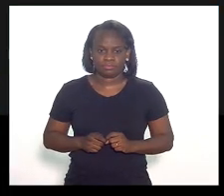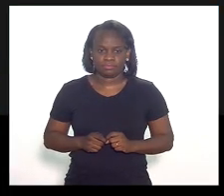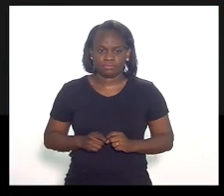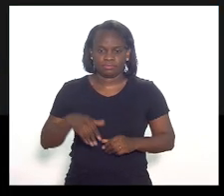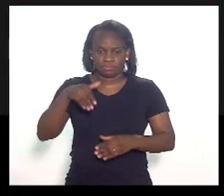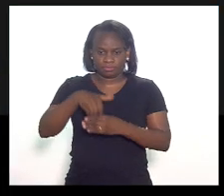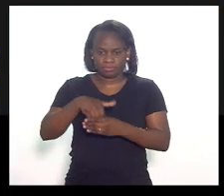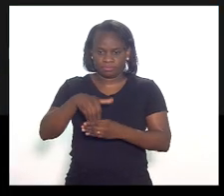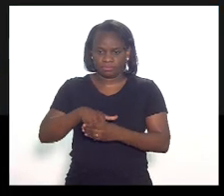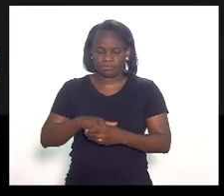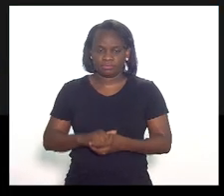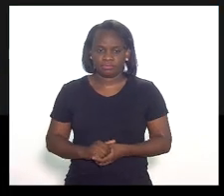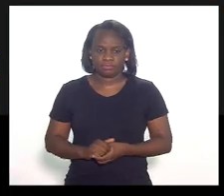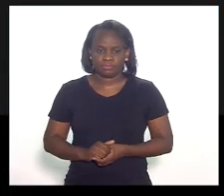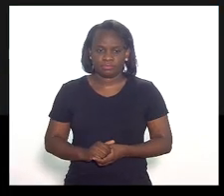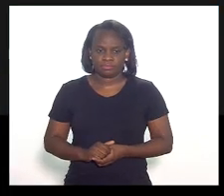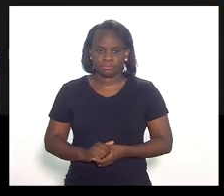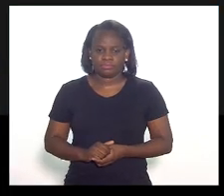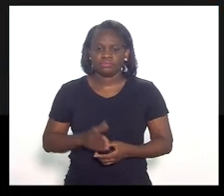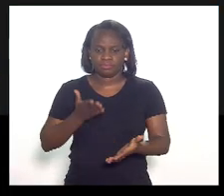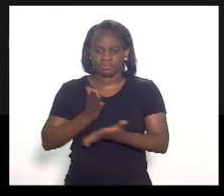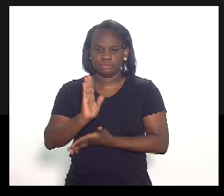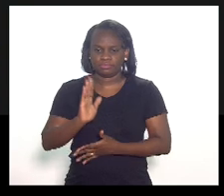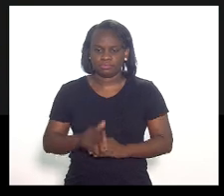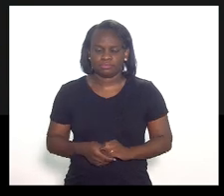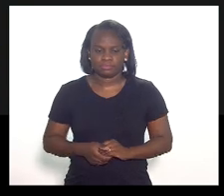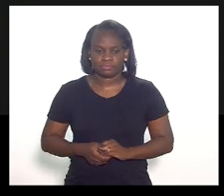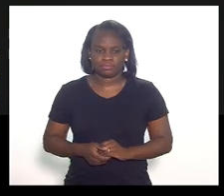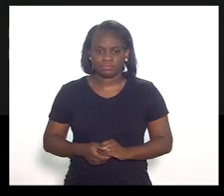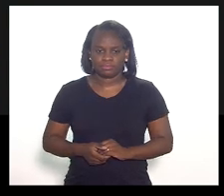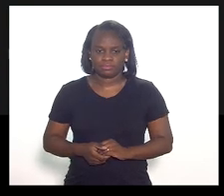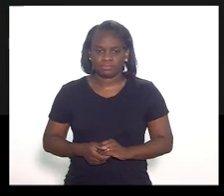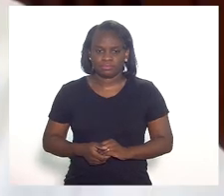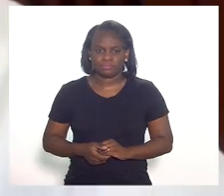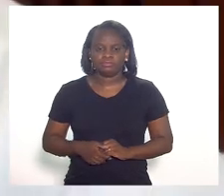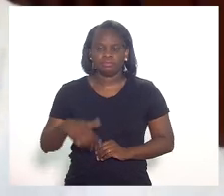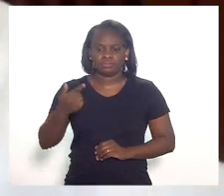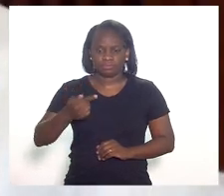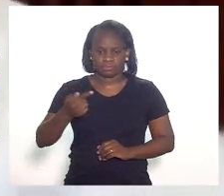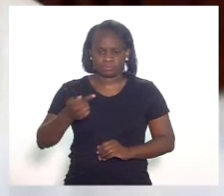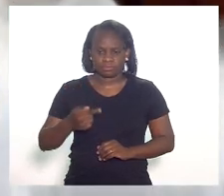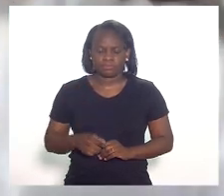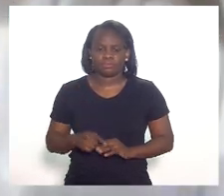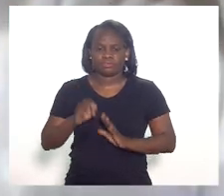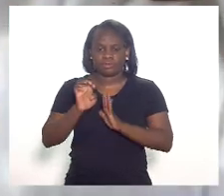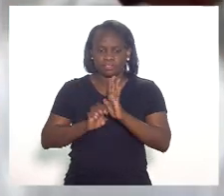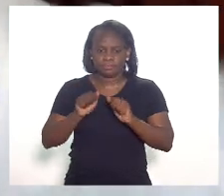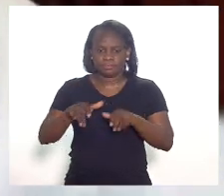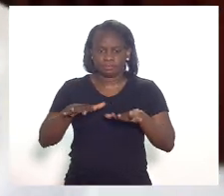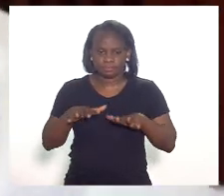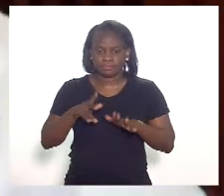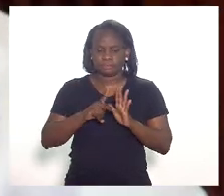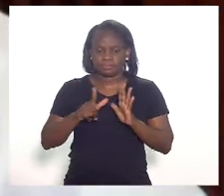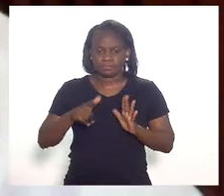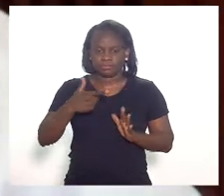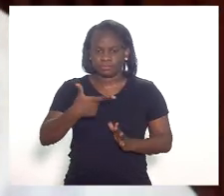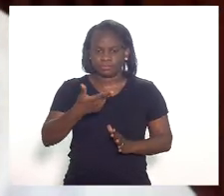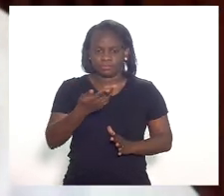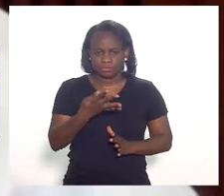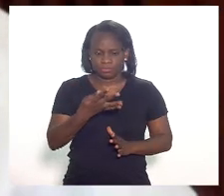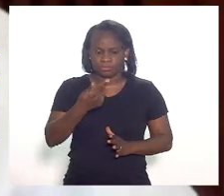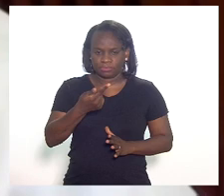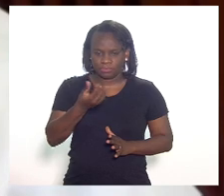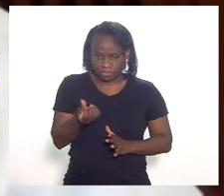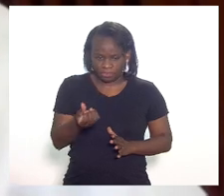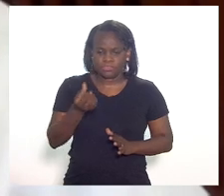Em votação. Aprovado. 7. Emendas de plenário, projeto de lei 2476/2013,